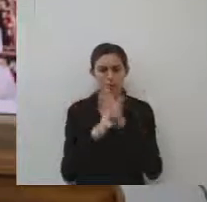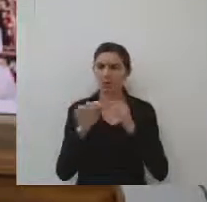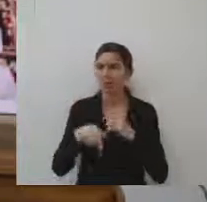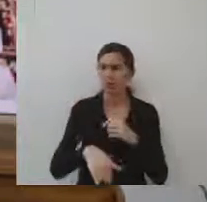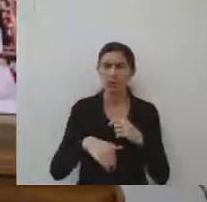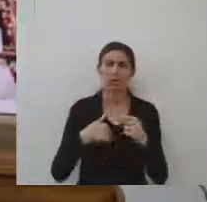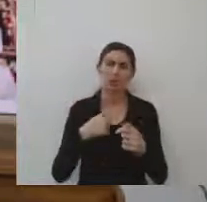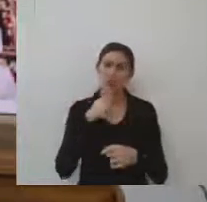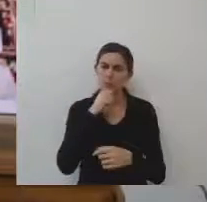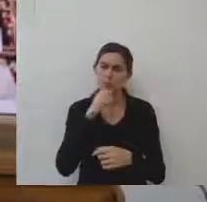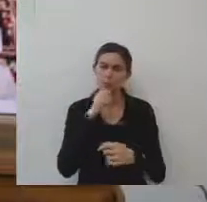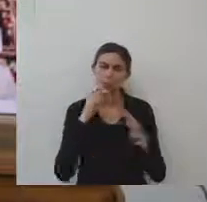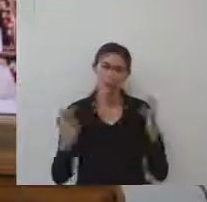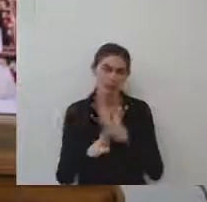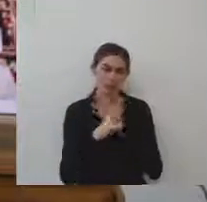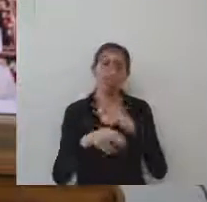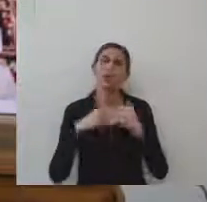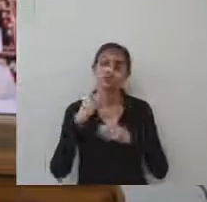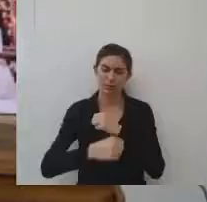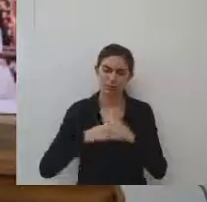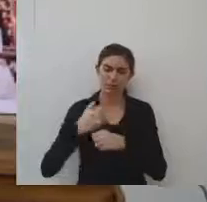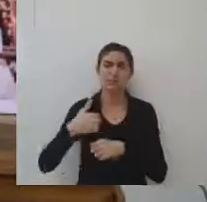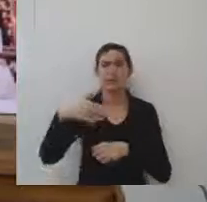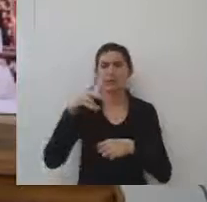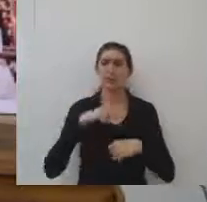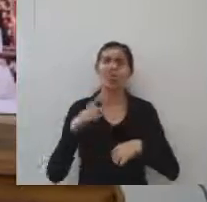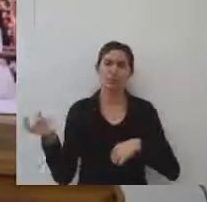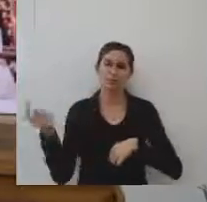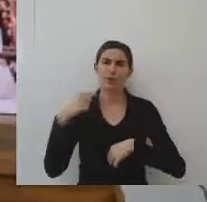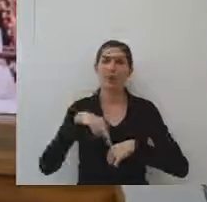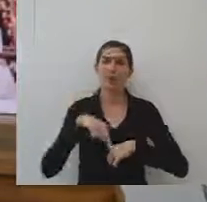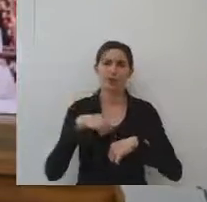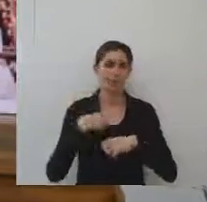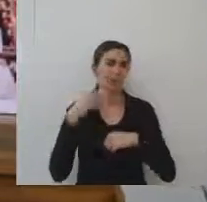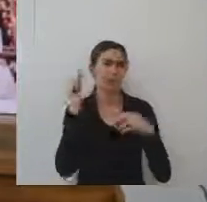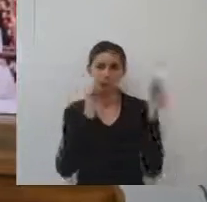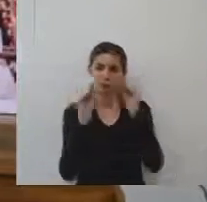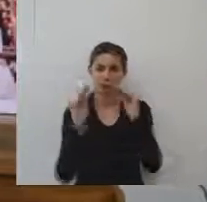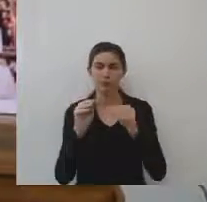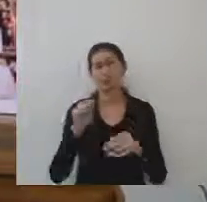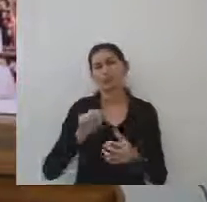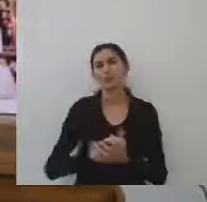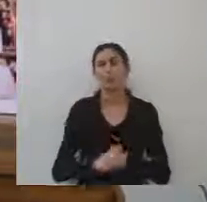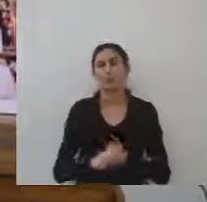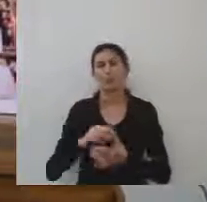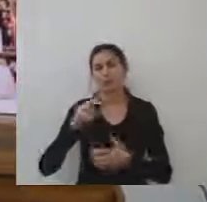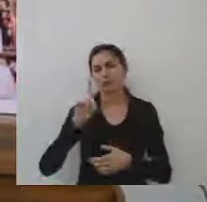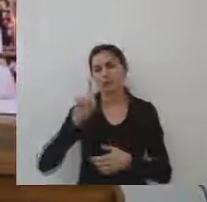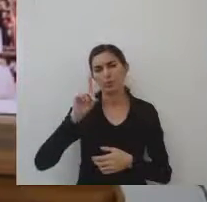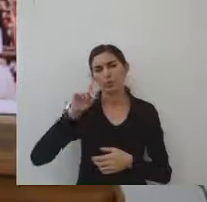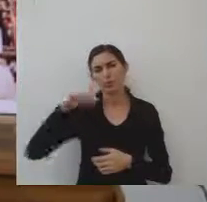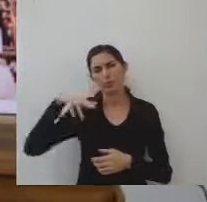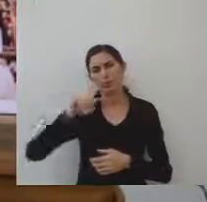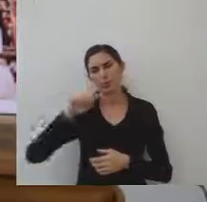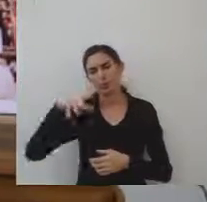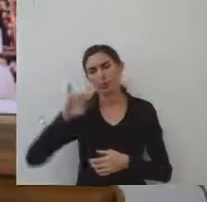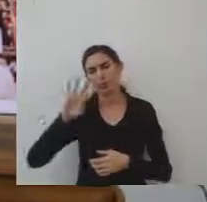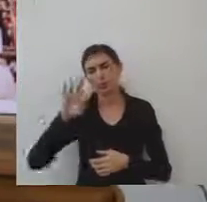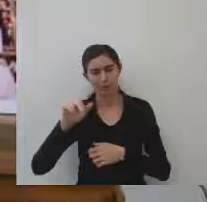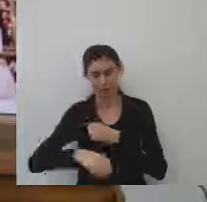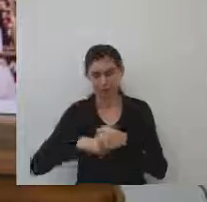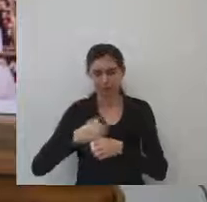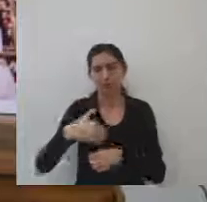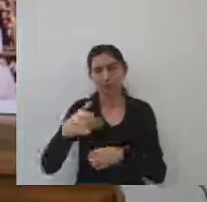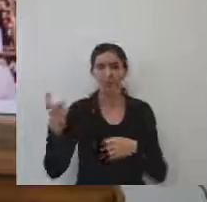ano a gente tá sem quadrilha, mas se Deus quiser, próximo ano a gente volta. Beijo pra Anne, beijo pra Dona Matuta. Próximo ano